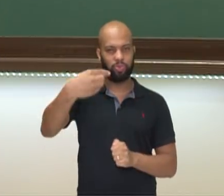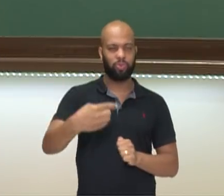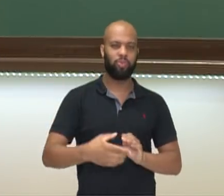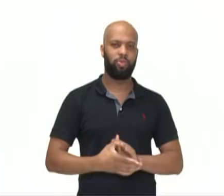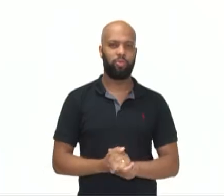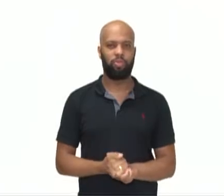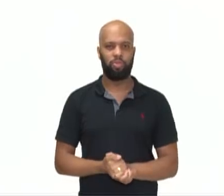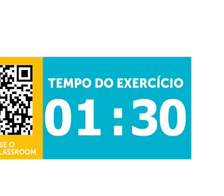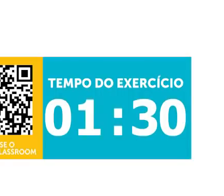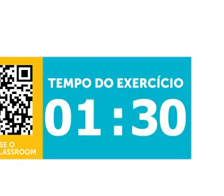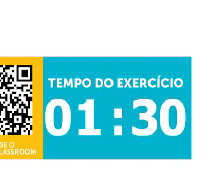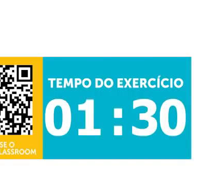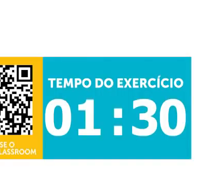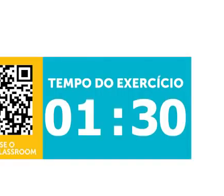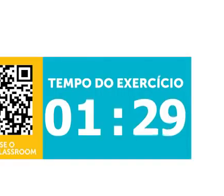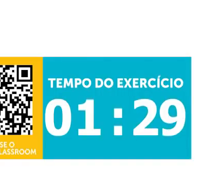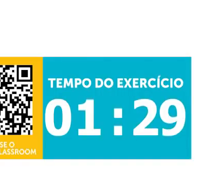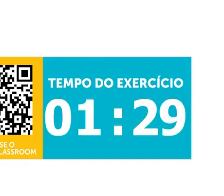correta.